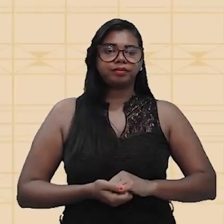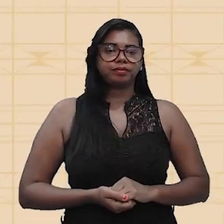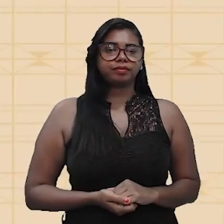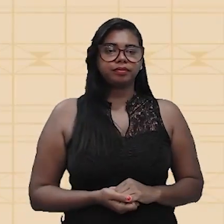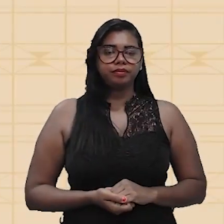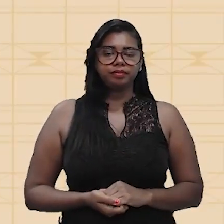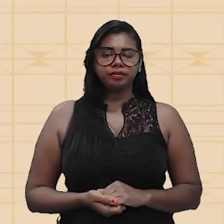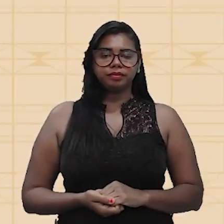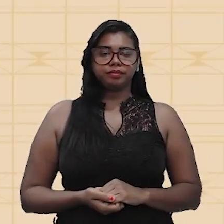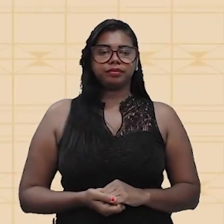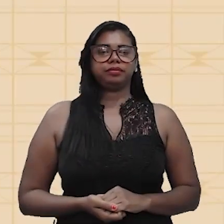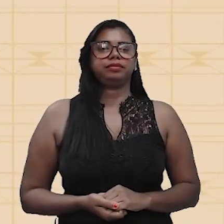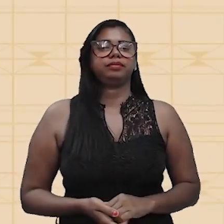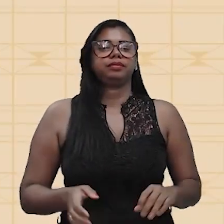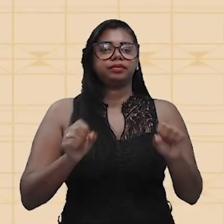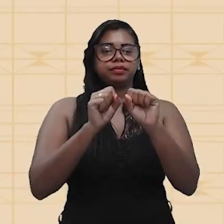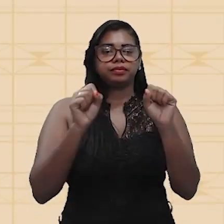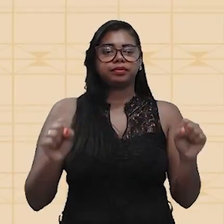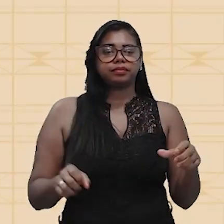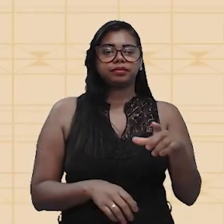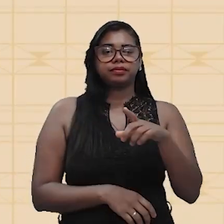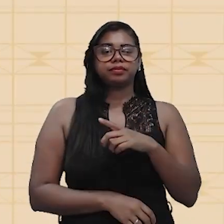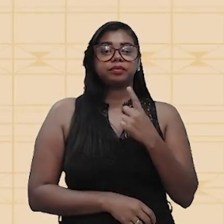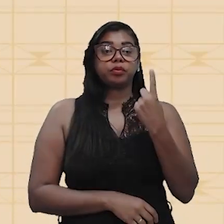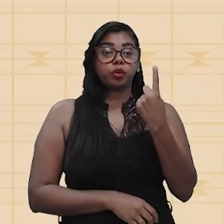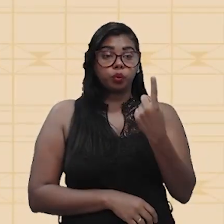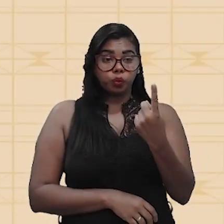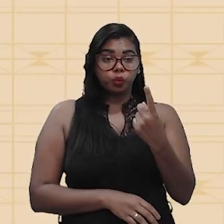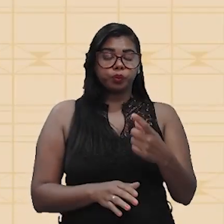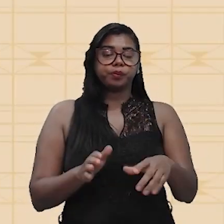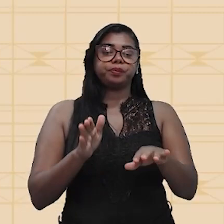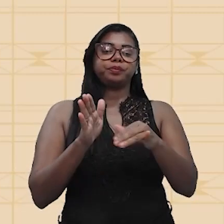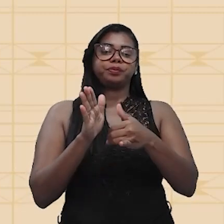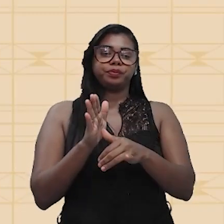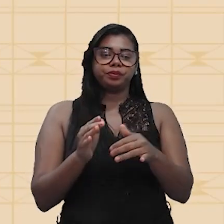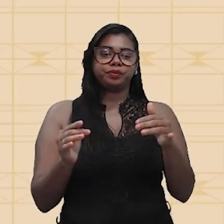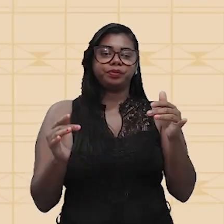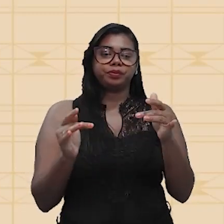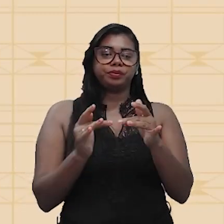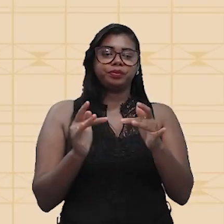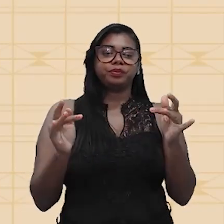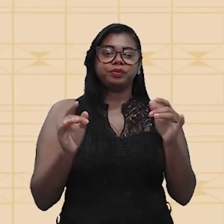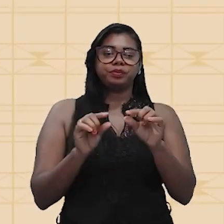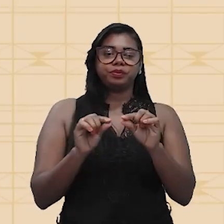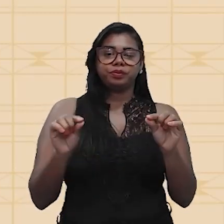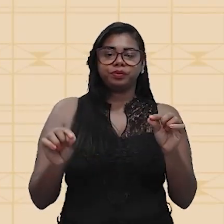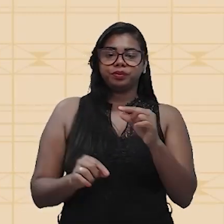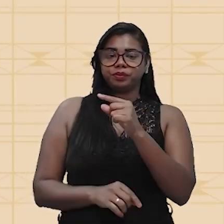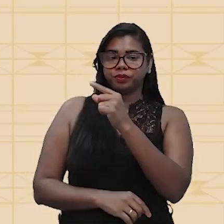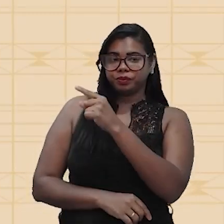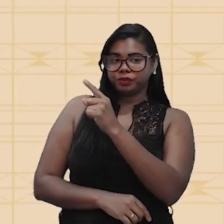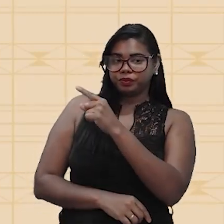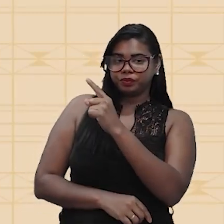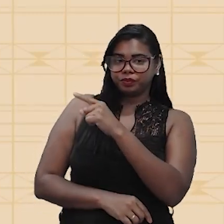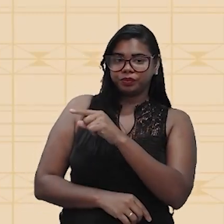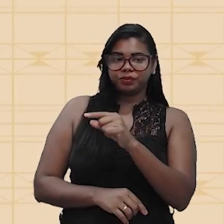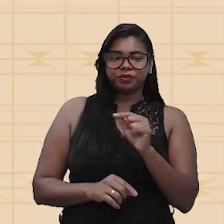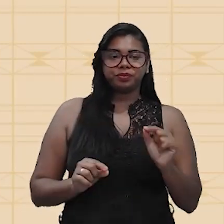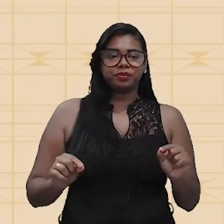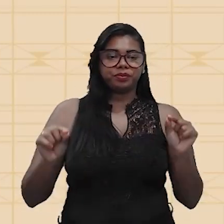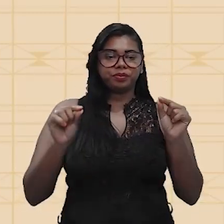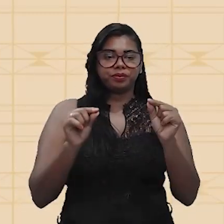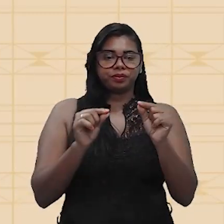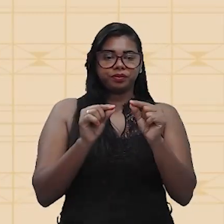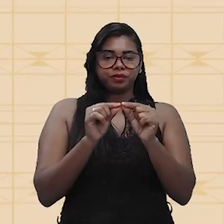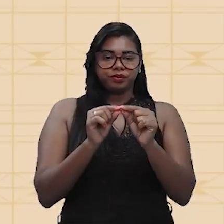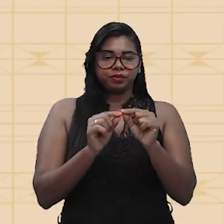associação que você tem apenas um gerador, ao conectá-lo ao multímetro, como vocês estão vendo nessa imagem, veja que ele está indicando 1,5.